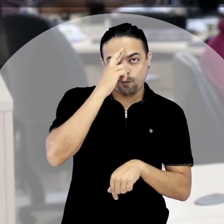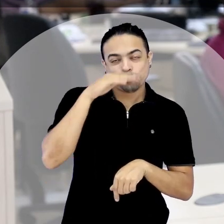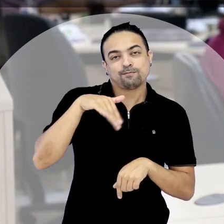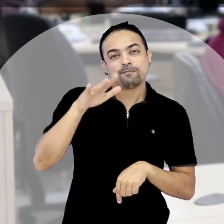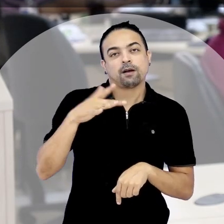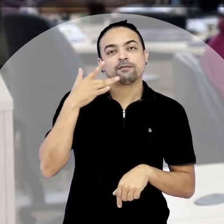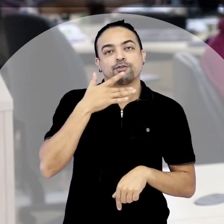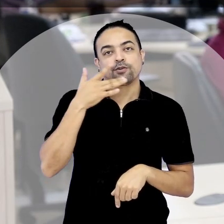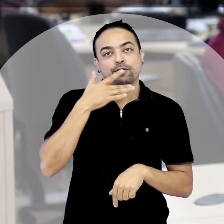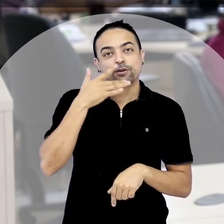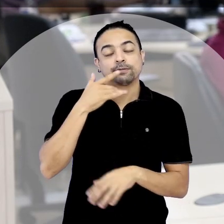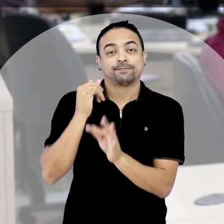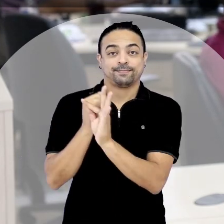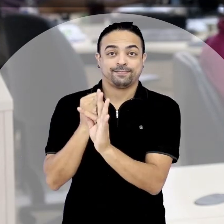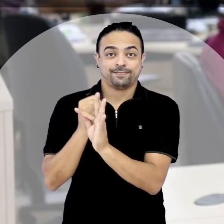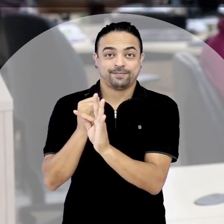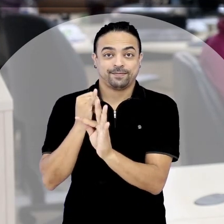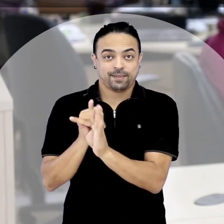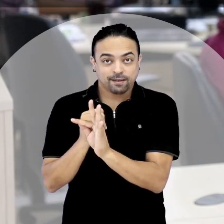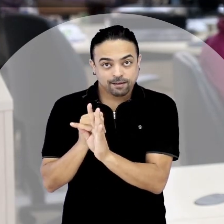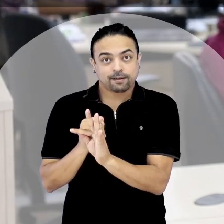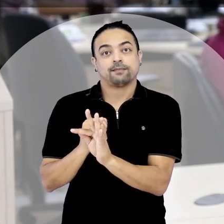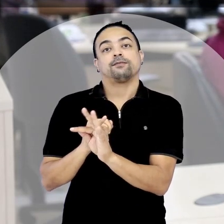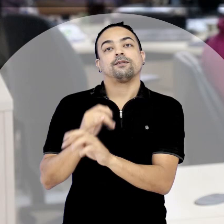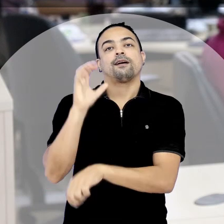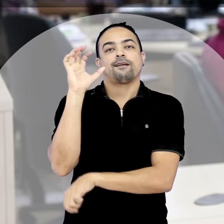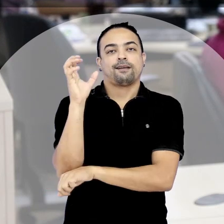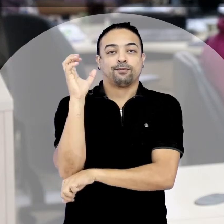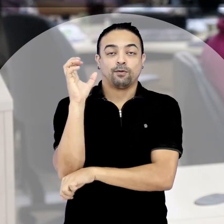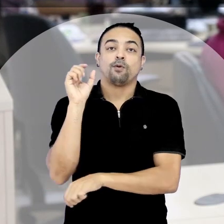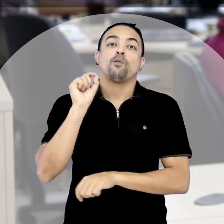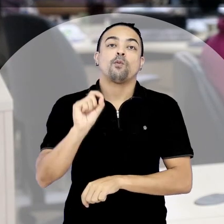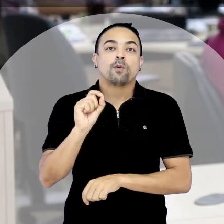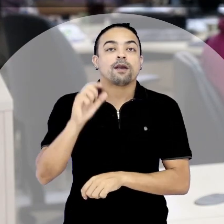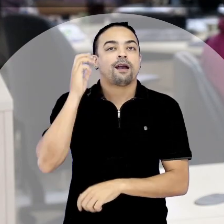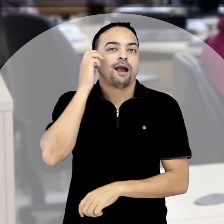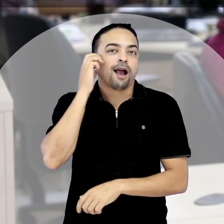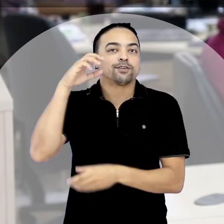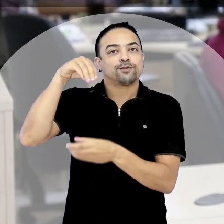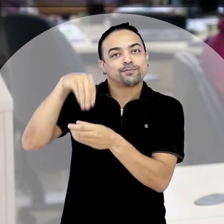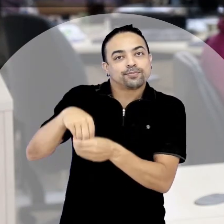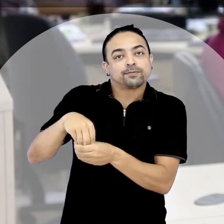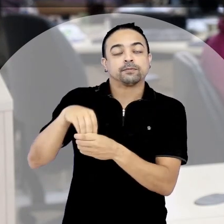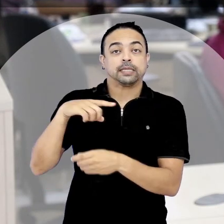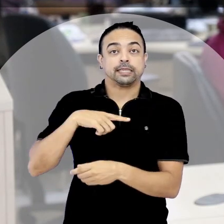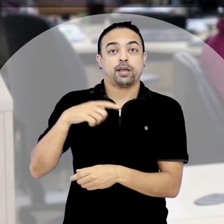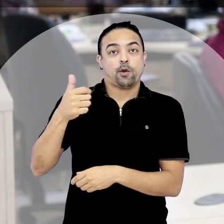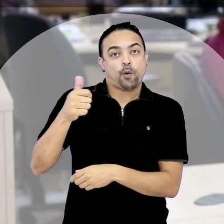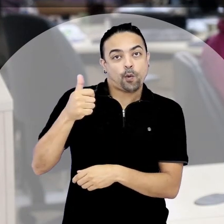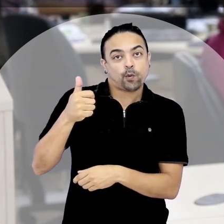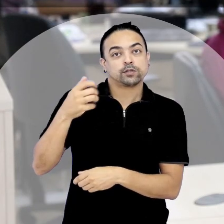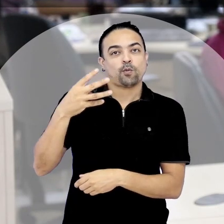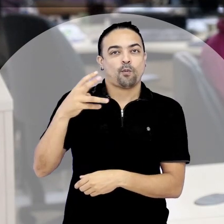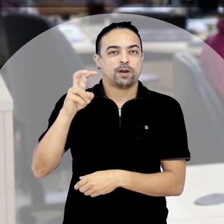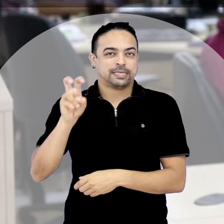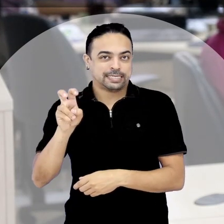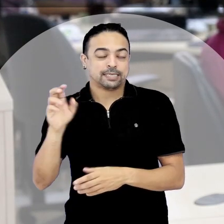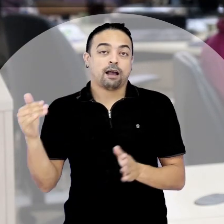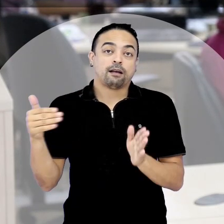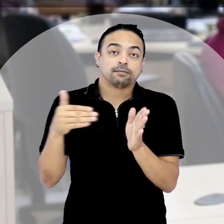gostosa no campo do crato já está no ar a rádio interna da unidade que funciona todos os dias das